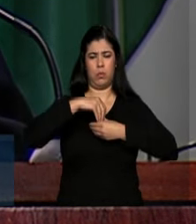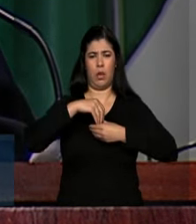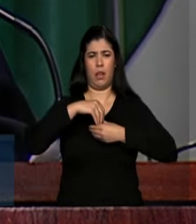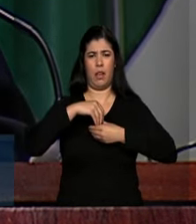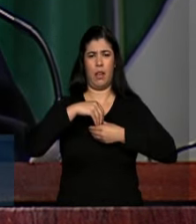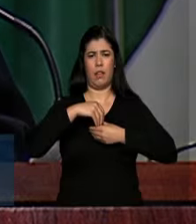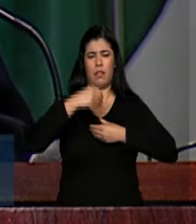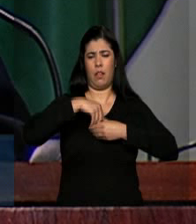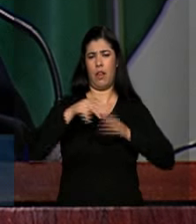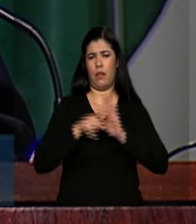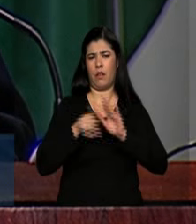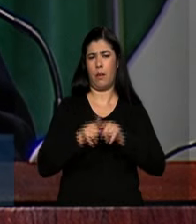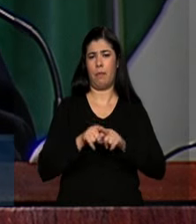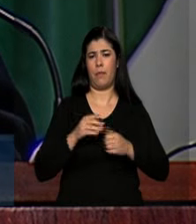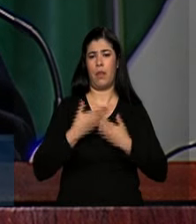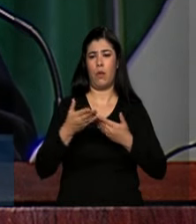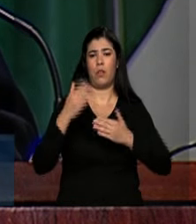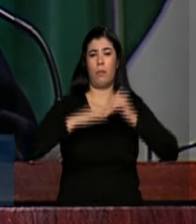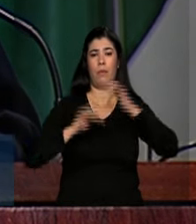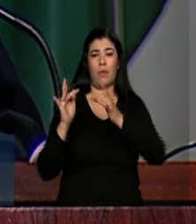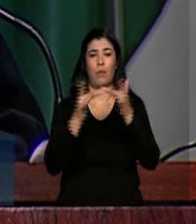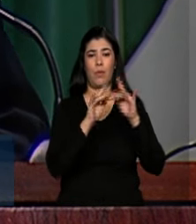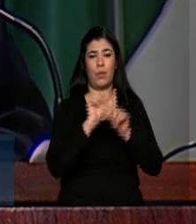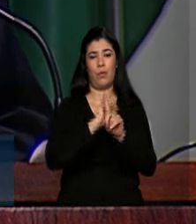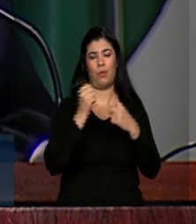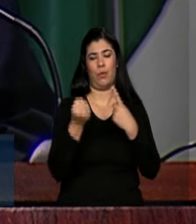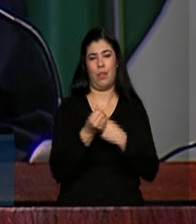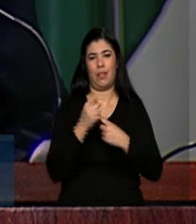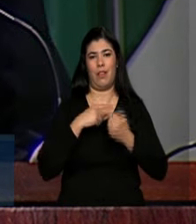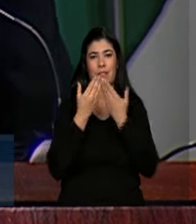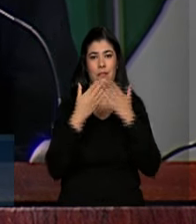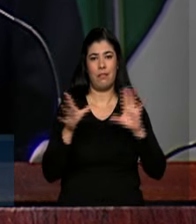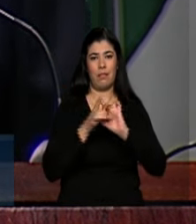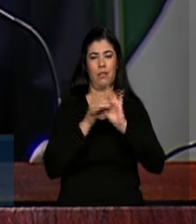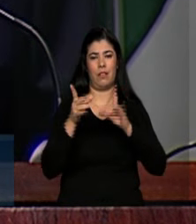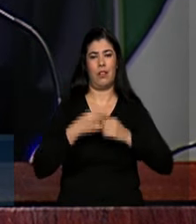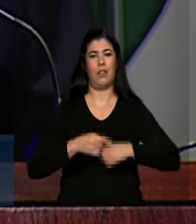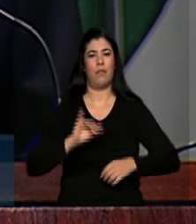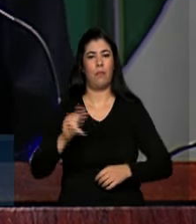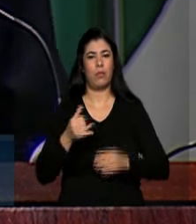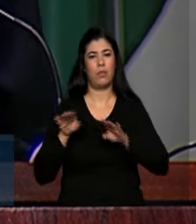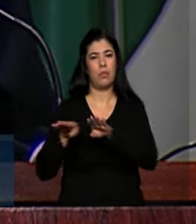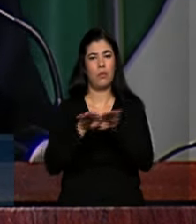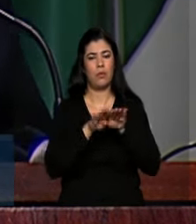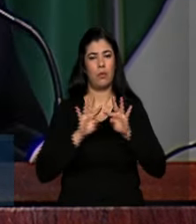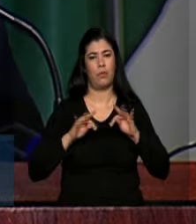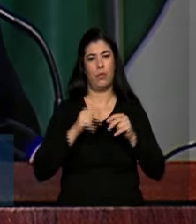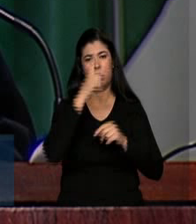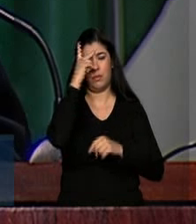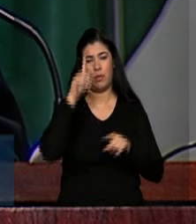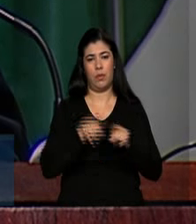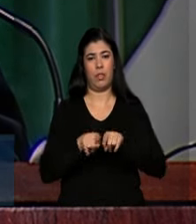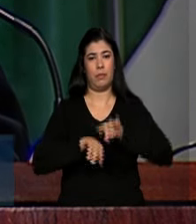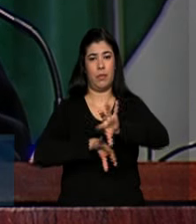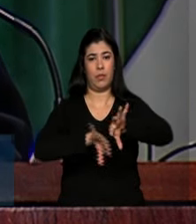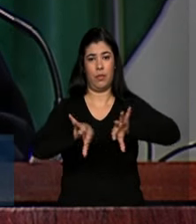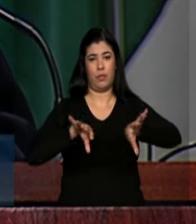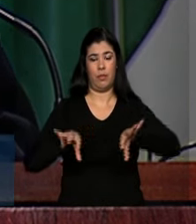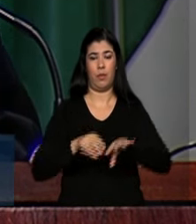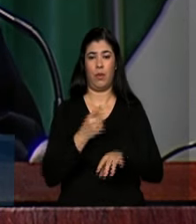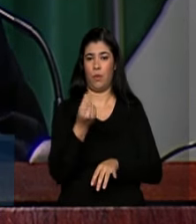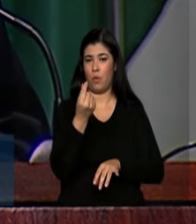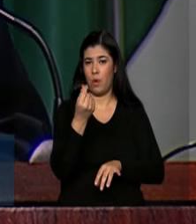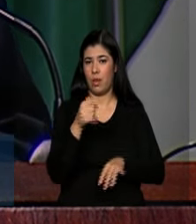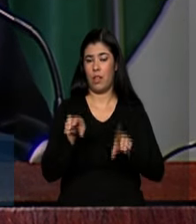também internamente, por meio de uma sociedade aberta, com oportunidades equivalentes para todos e uma distribuição social de